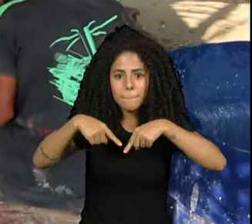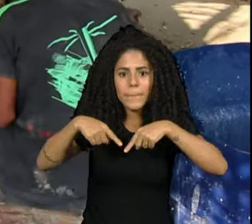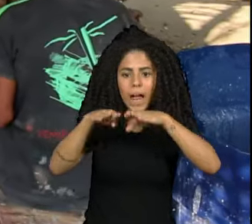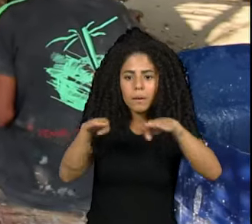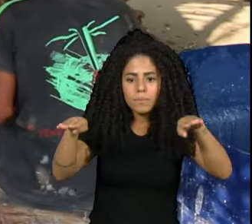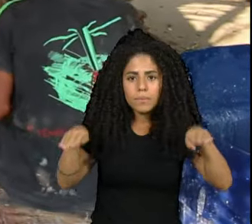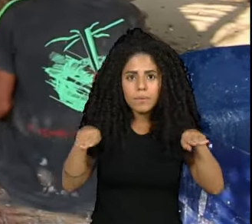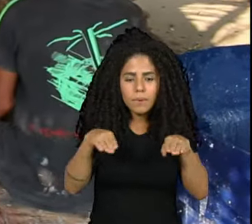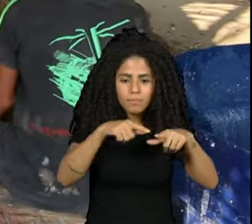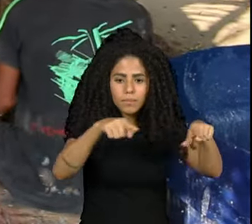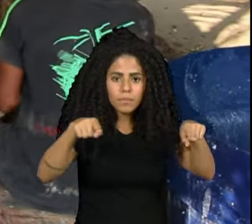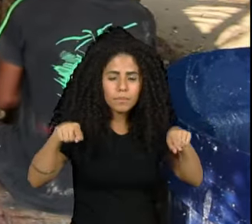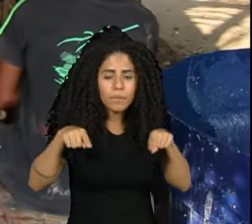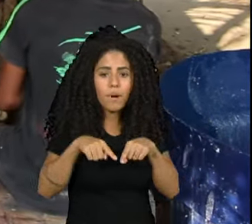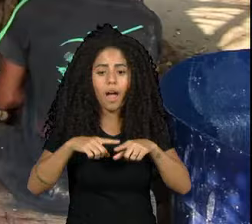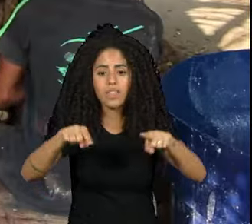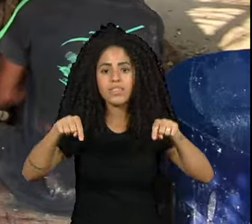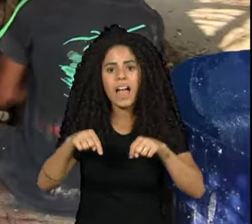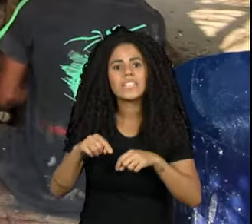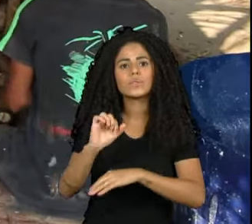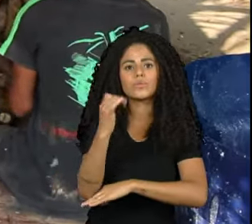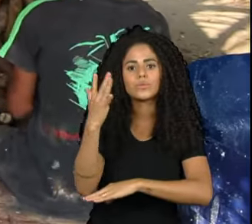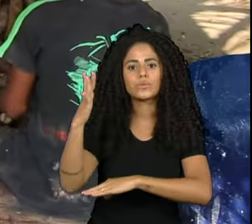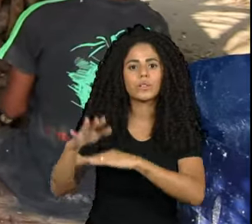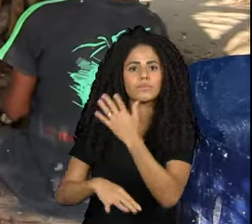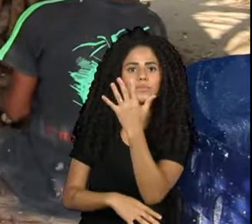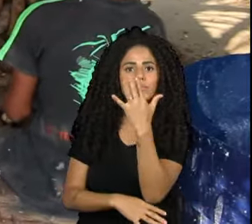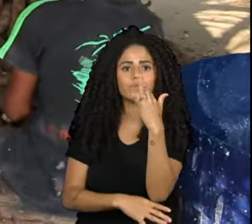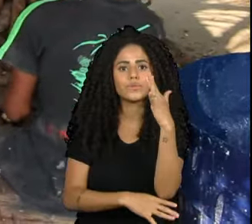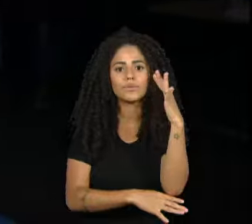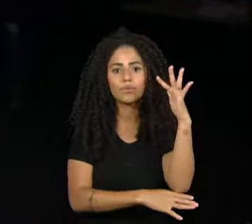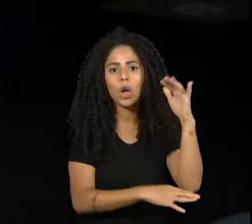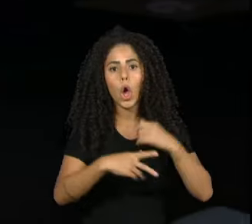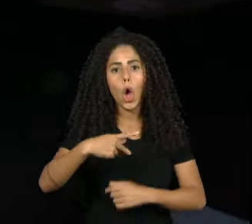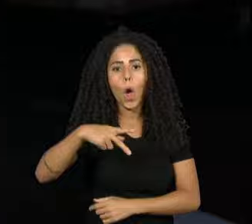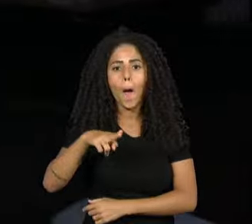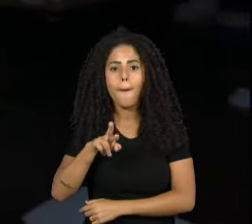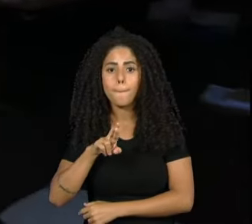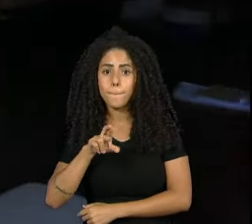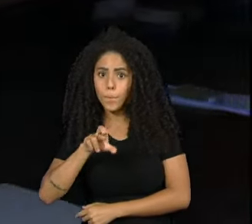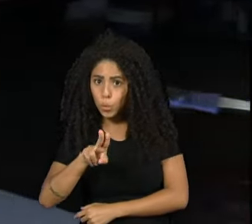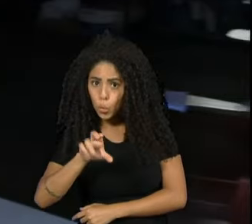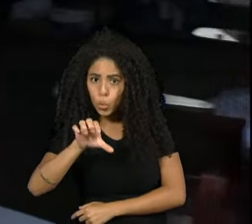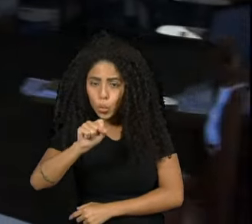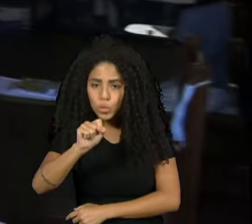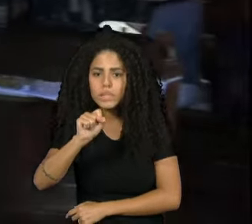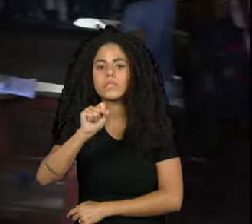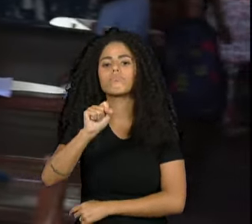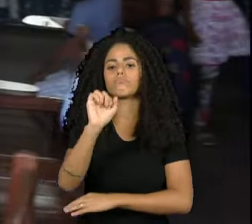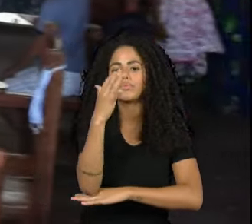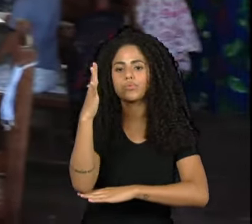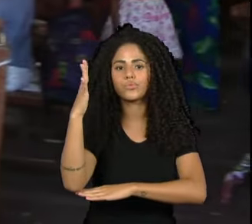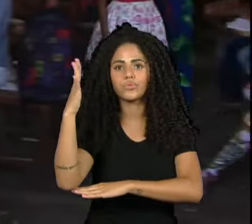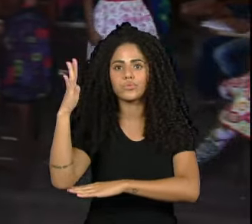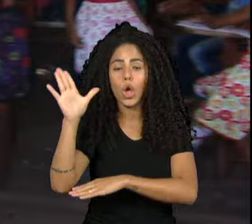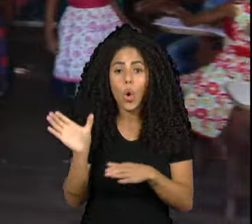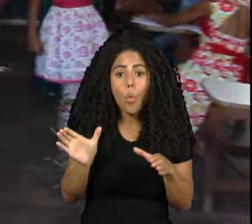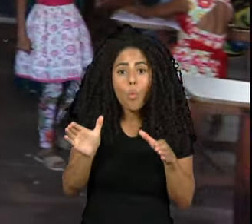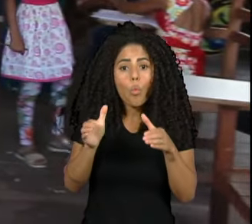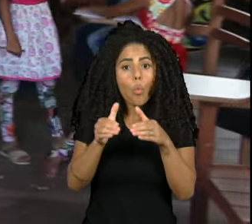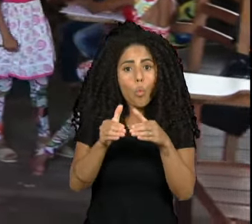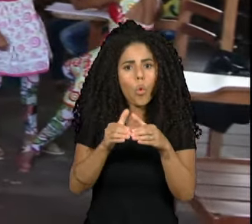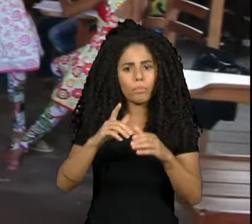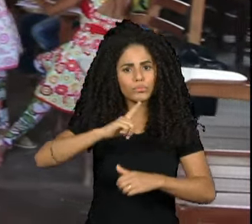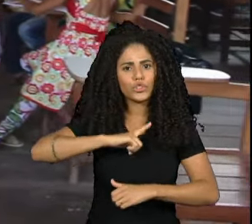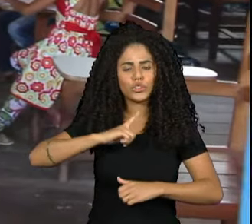Na Vila Limeira, localizada na reserva extrativista Médio Purus, no sul do estado do Amazonas, a comunidade tinha